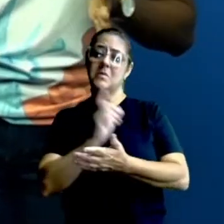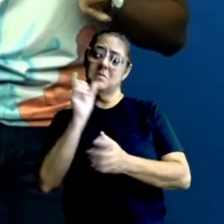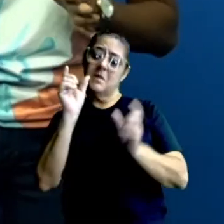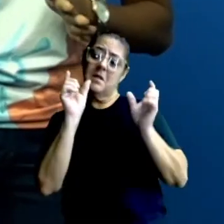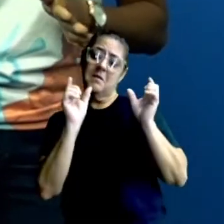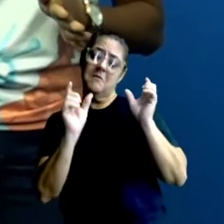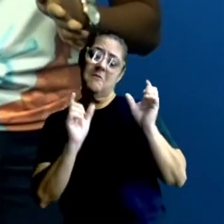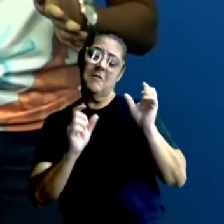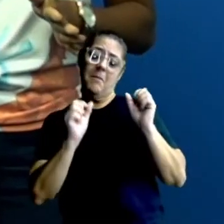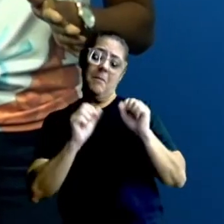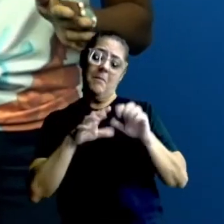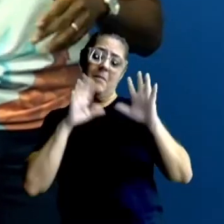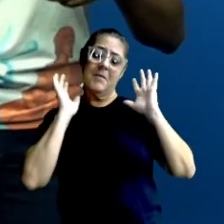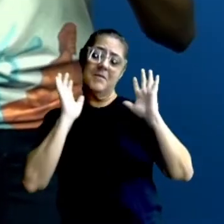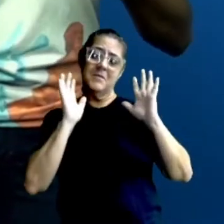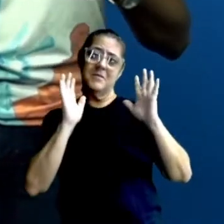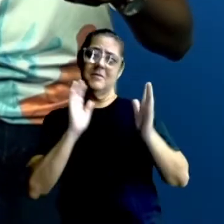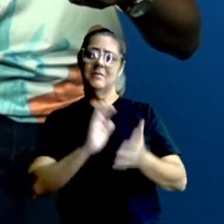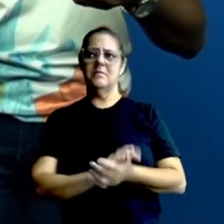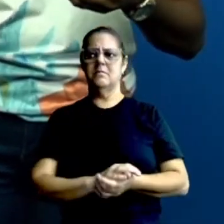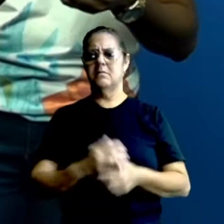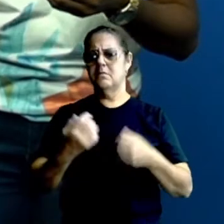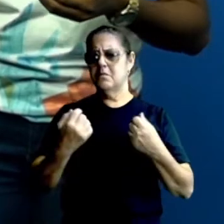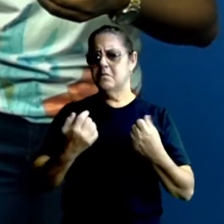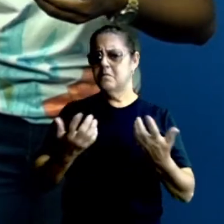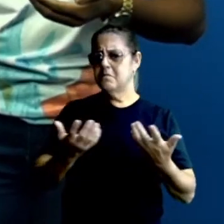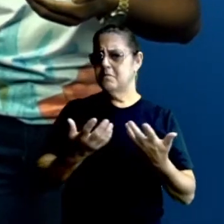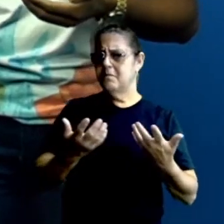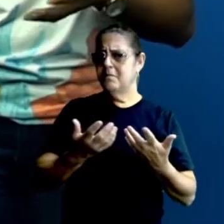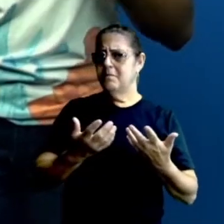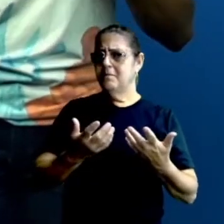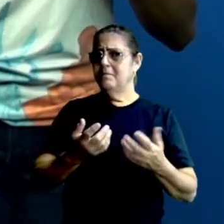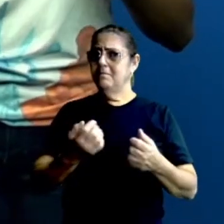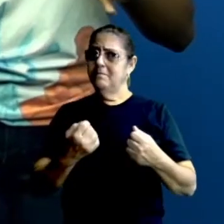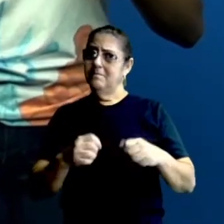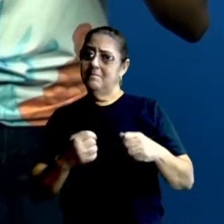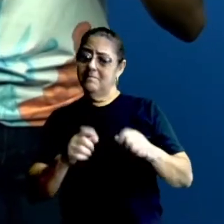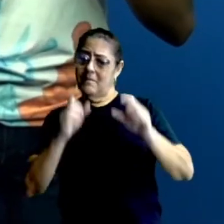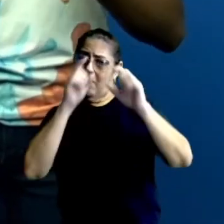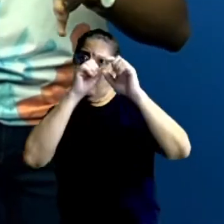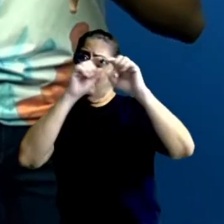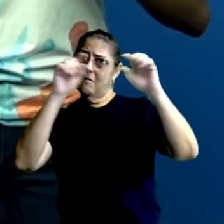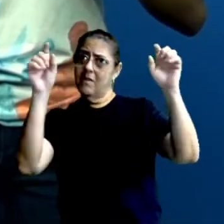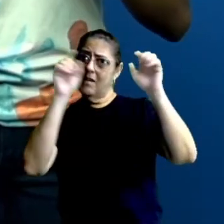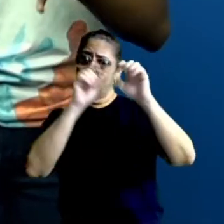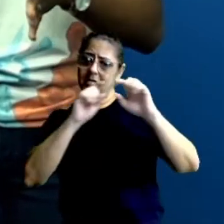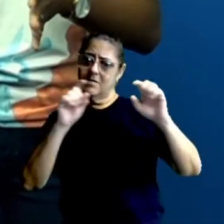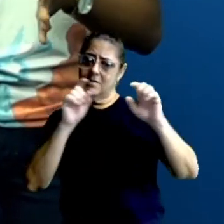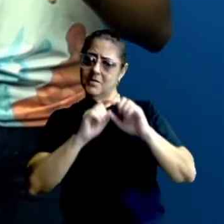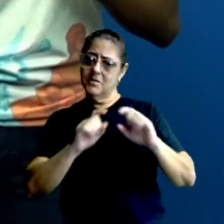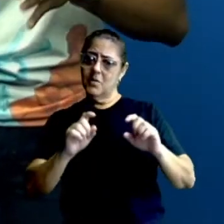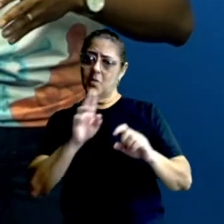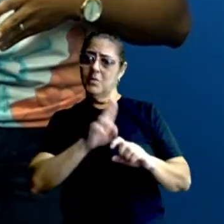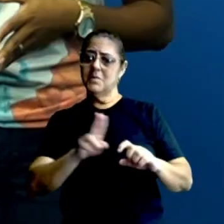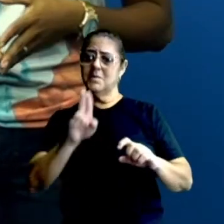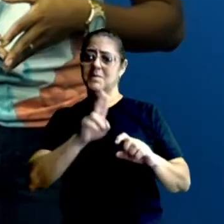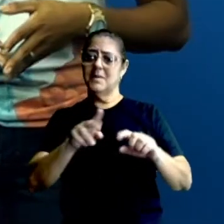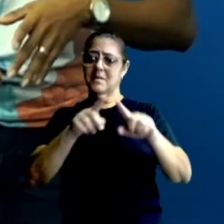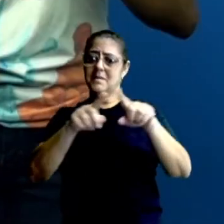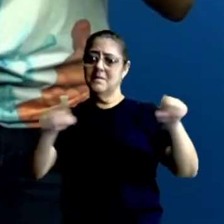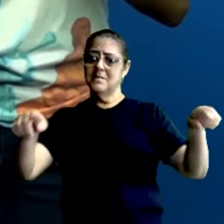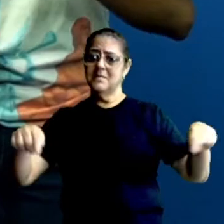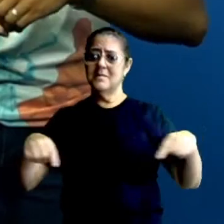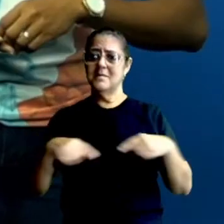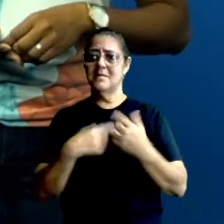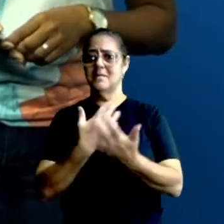words. Agora, a gente precisa chegar no momento das frases utilizadas na classroom, na sala de